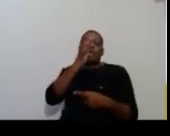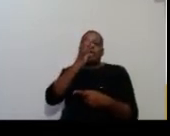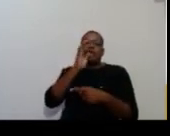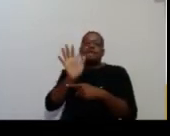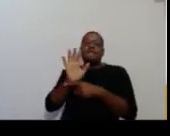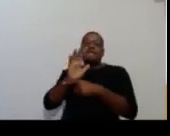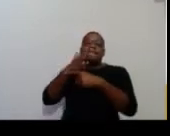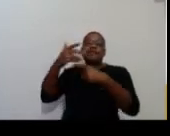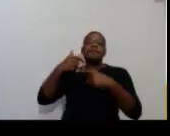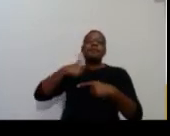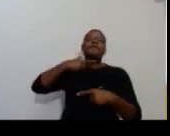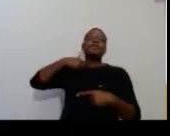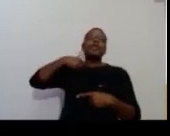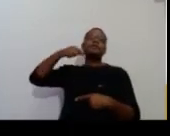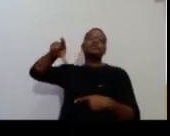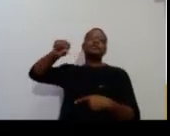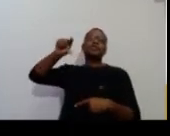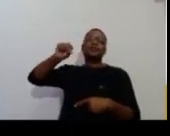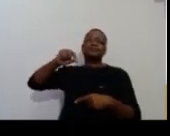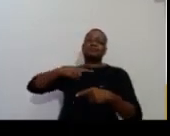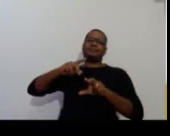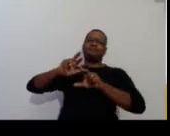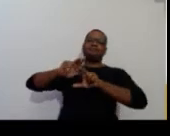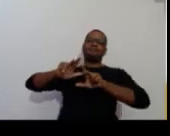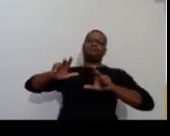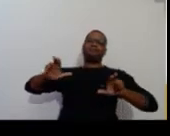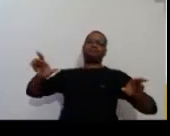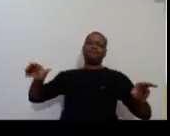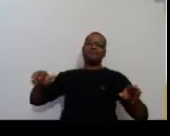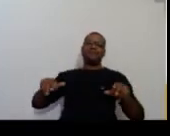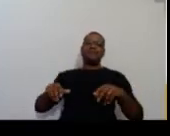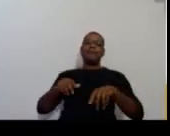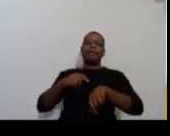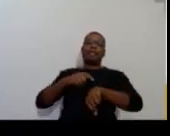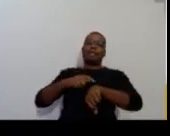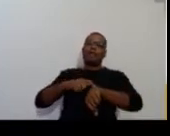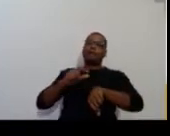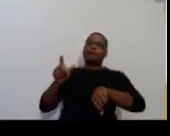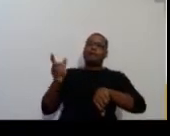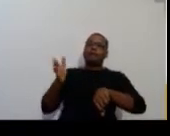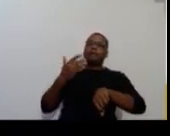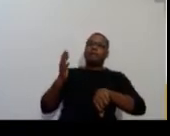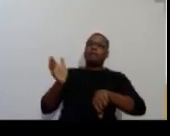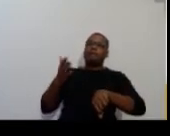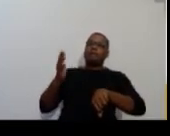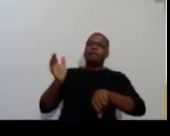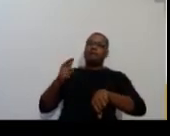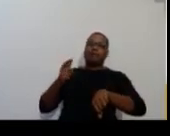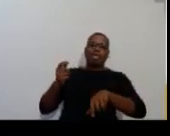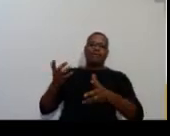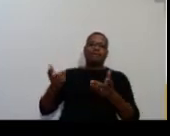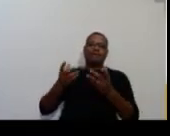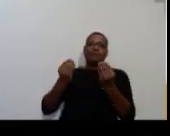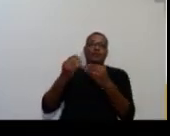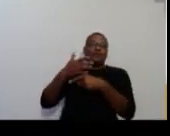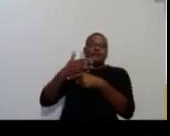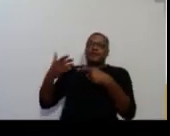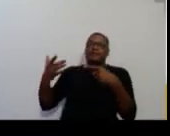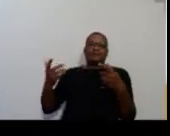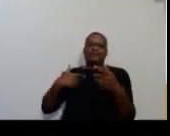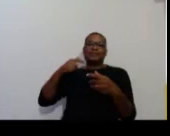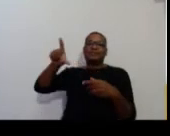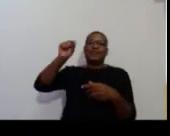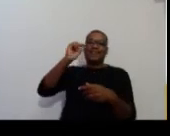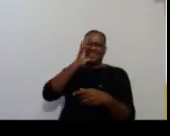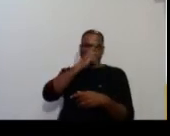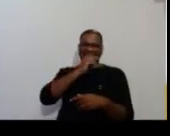escolhesse uma gama? A gente passa mais tempo escolhendo um filme do que assistindo um filme, porque é muito serviço que apareceram